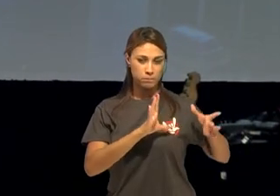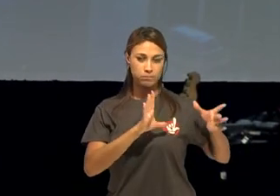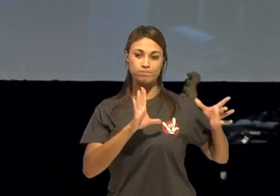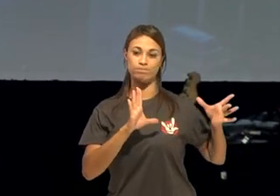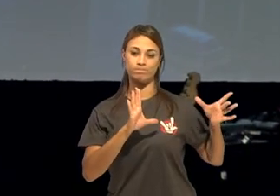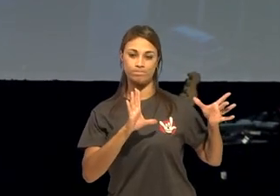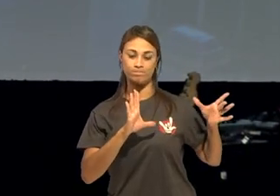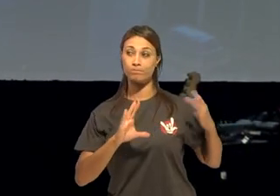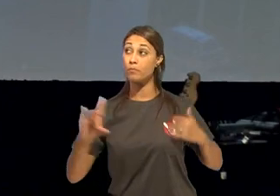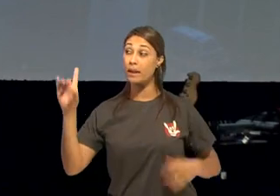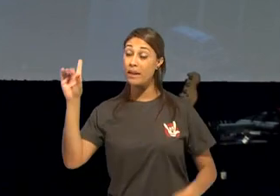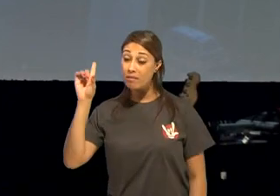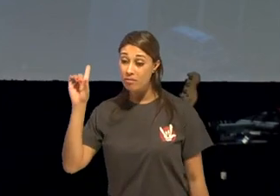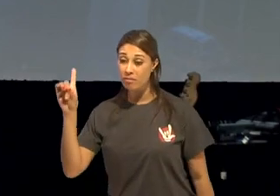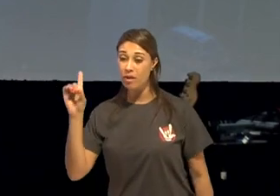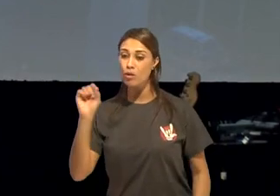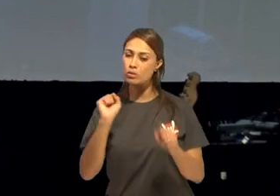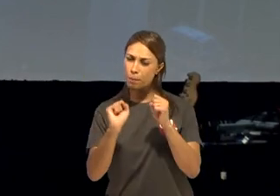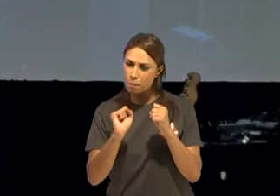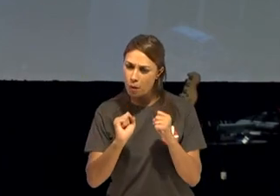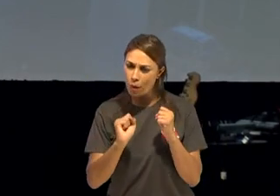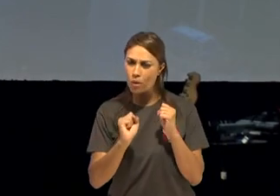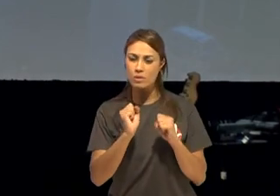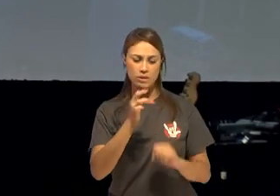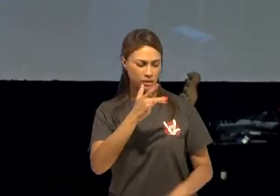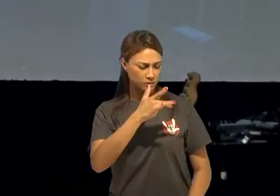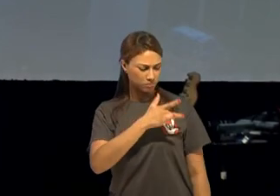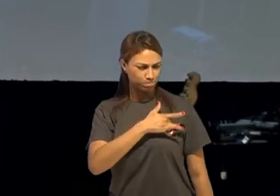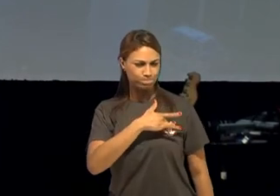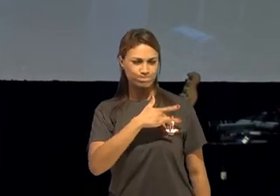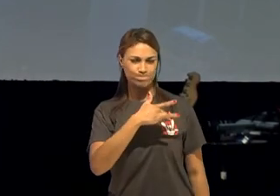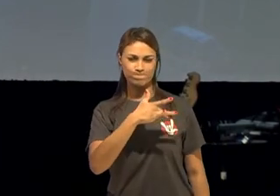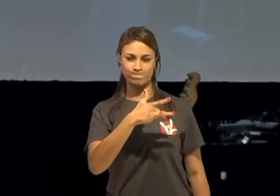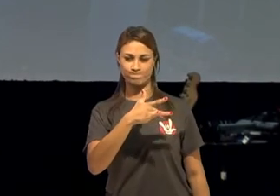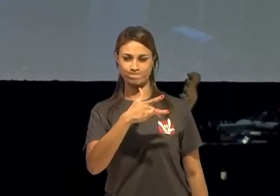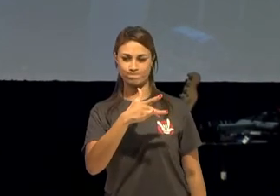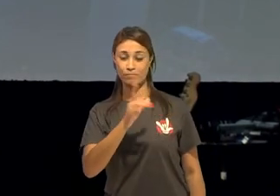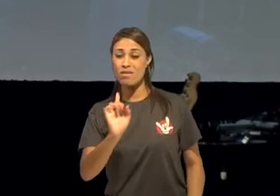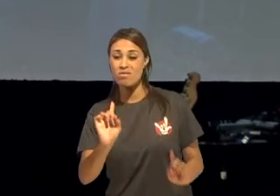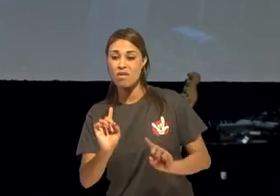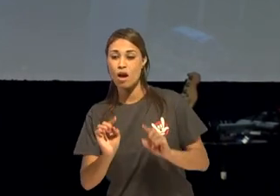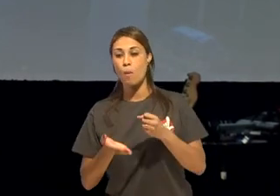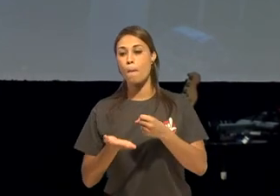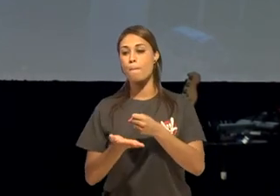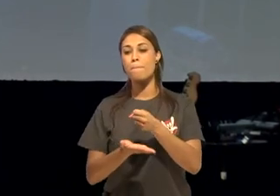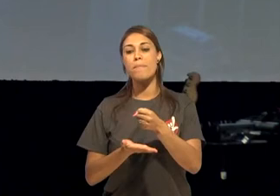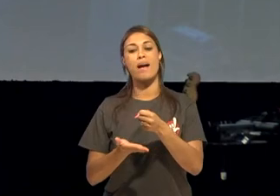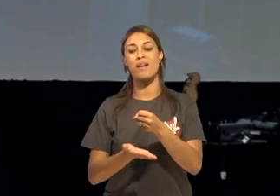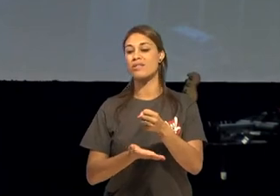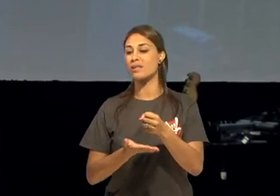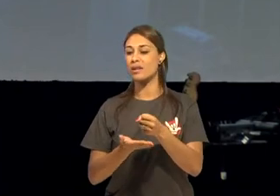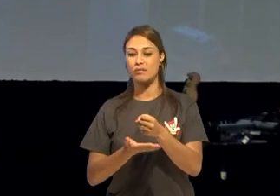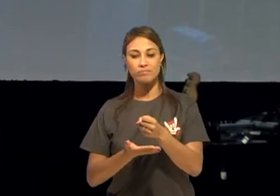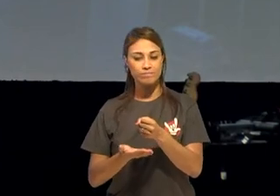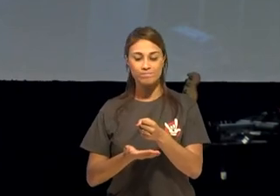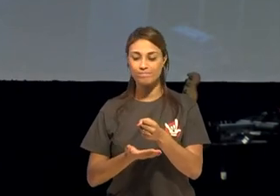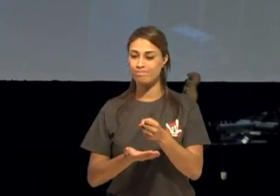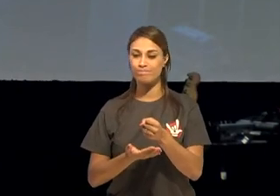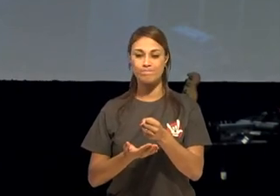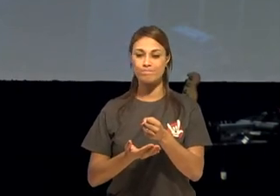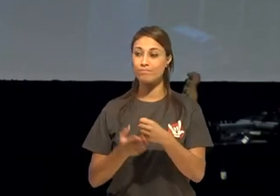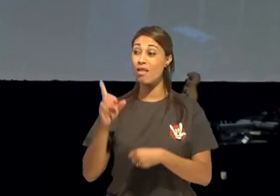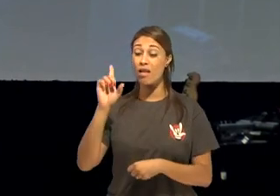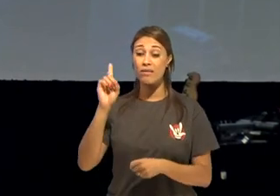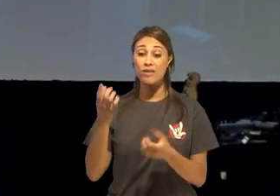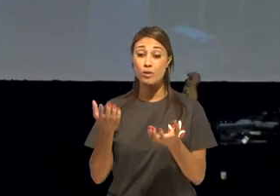época de geração de jovens superficiais nos seus relacionamentos, a começar no